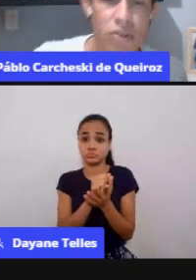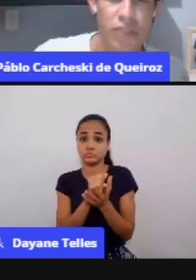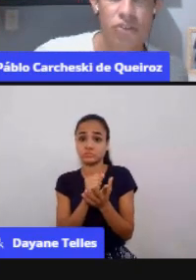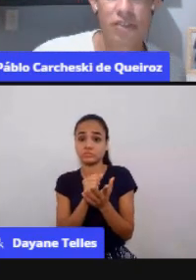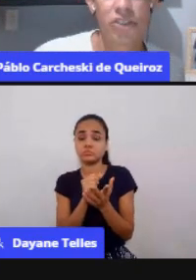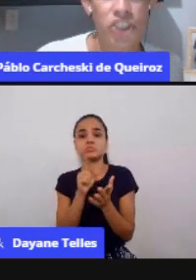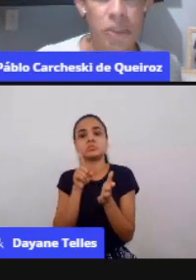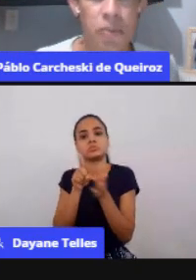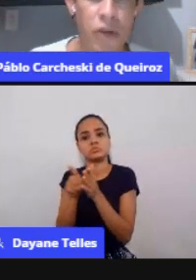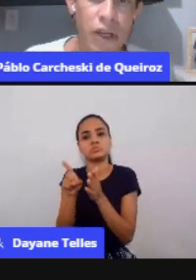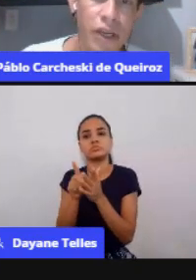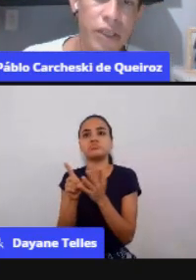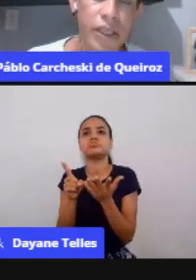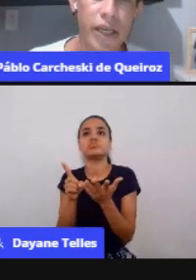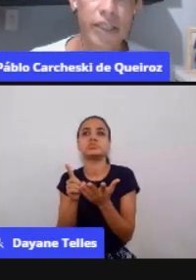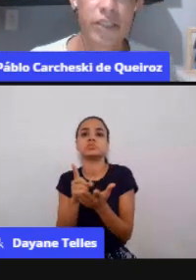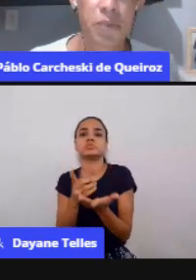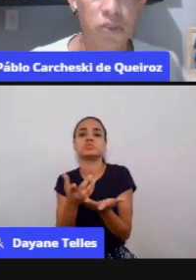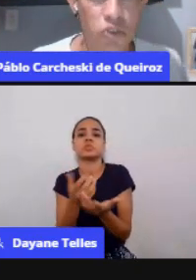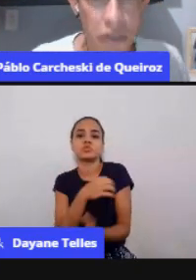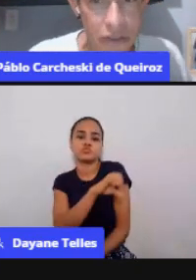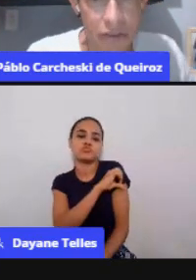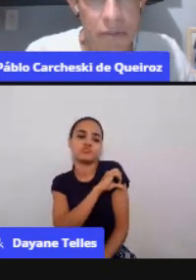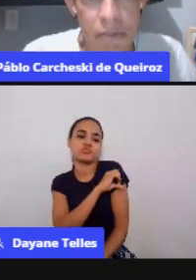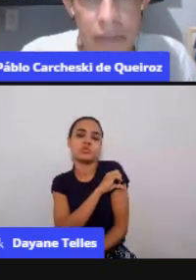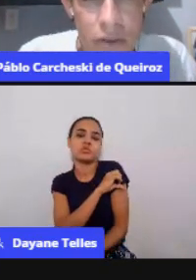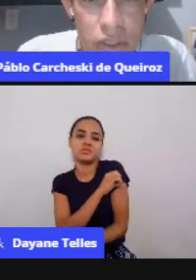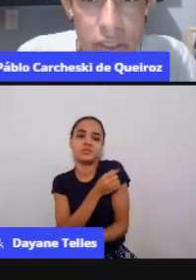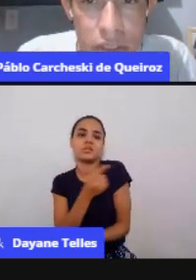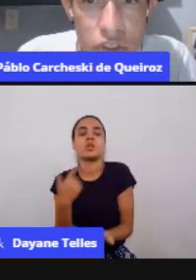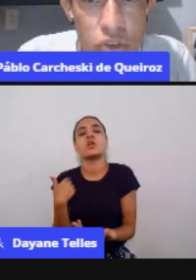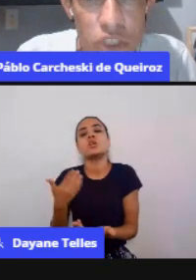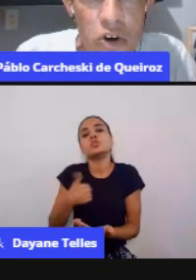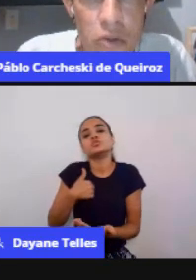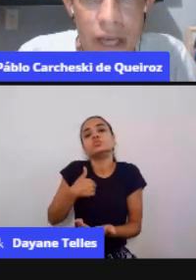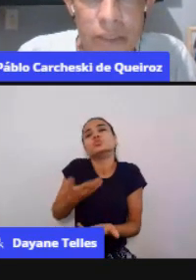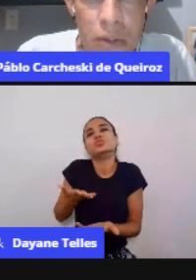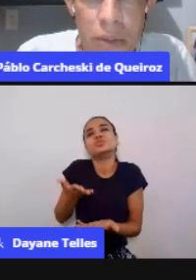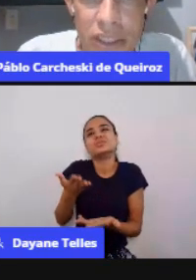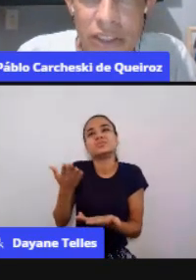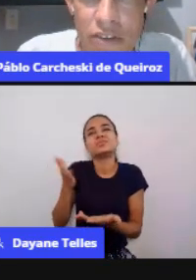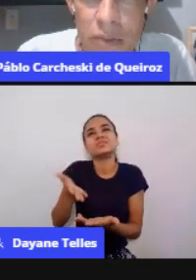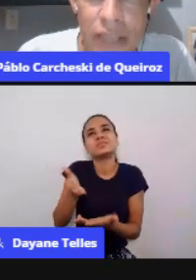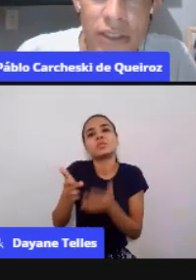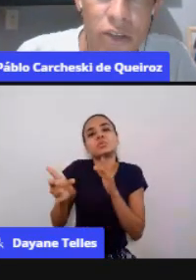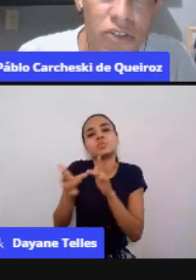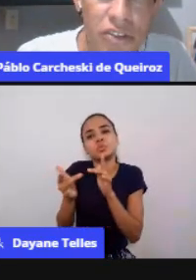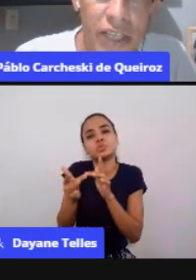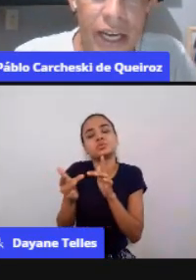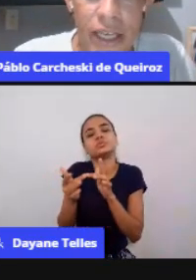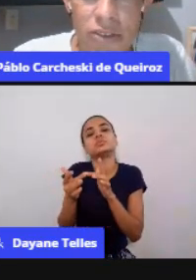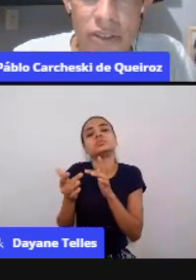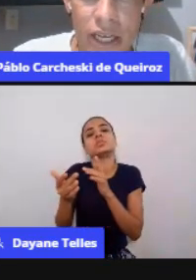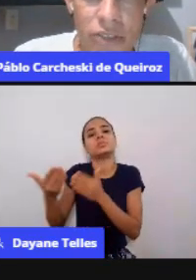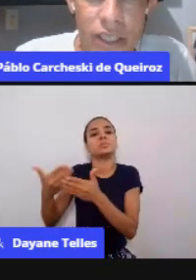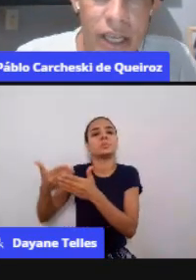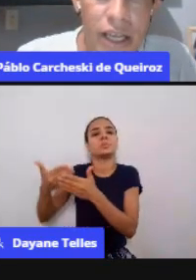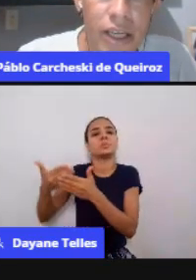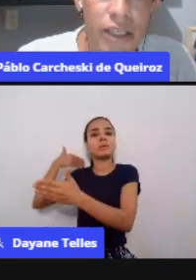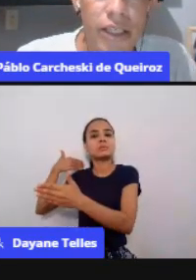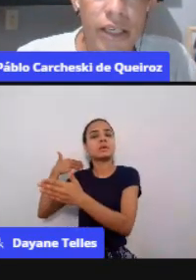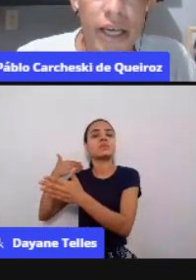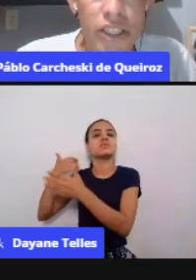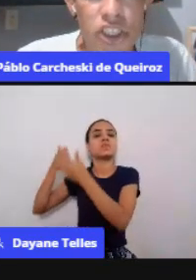essas questões desse tipo, que aí as pessoas meio que discutiam um pouco mais, né? Problematizavam mais até o enunciado e tal,